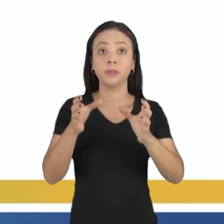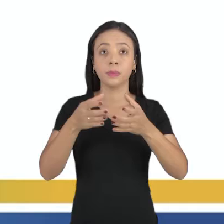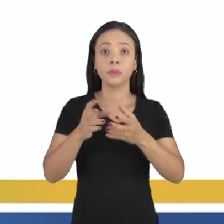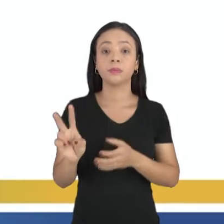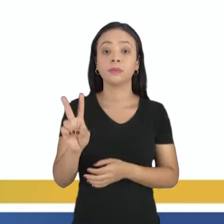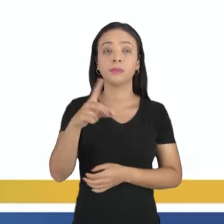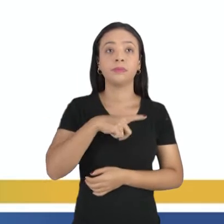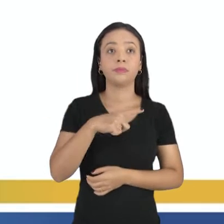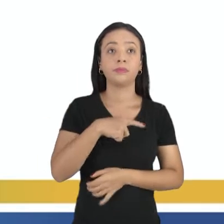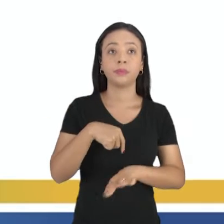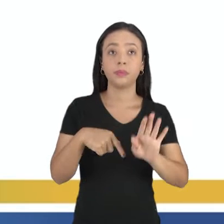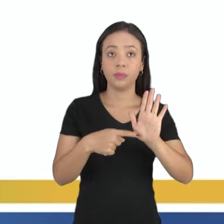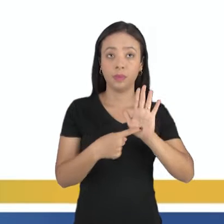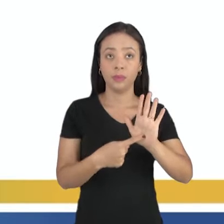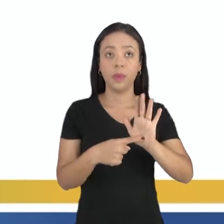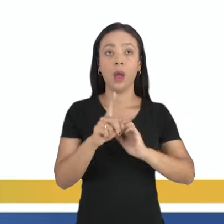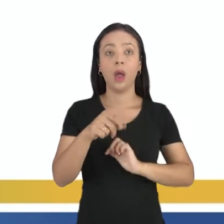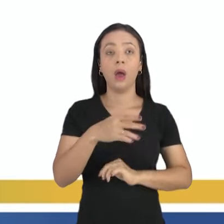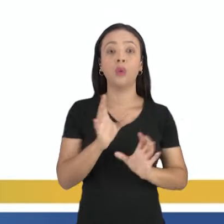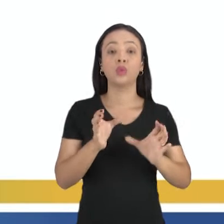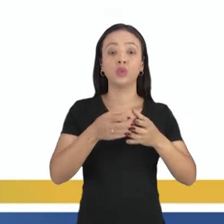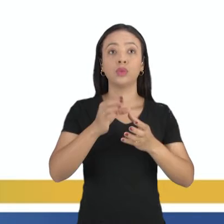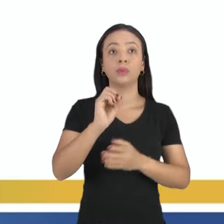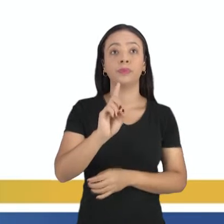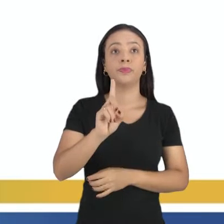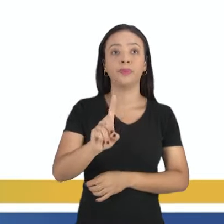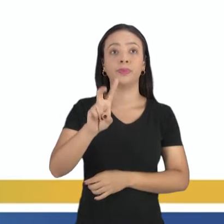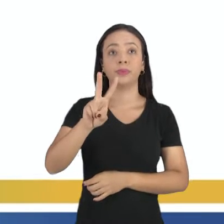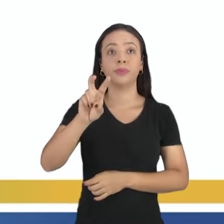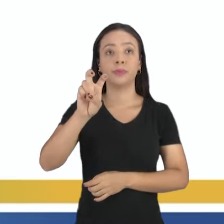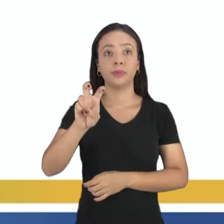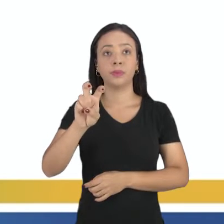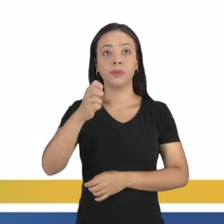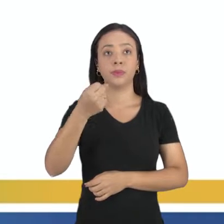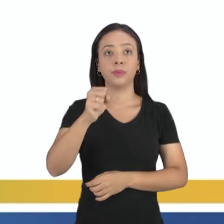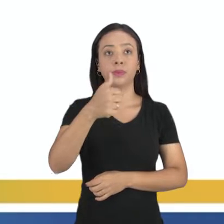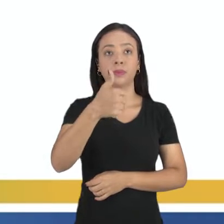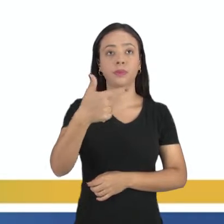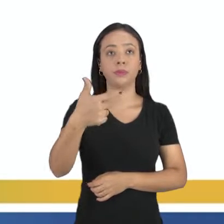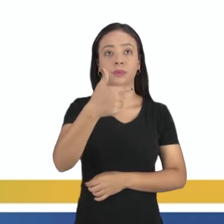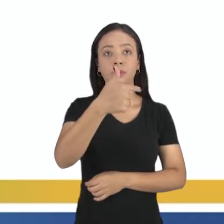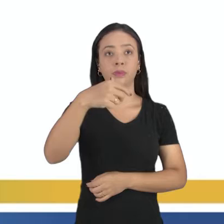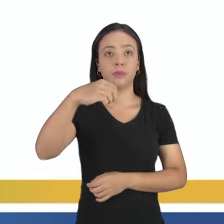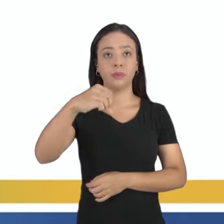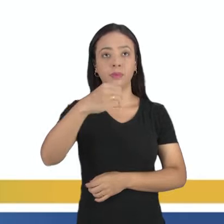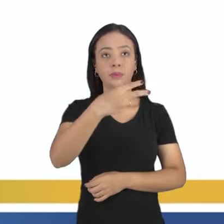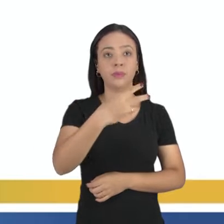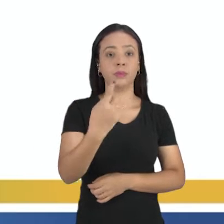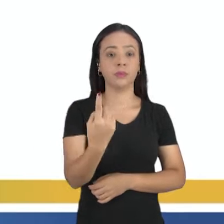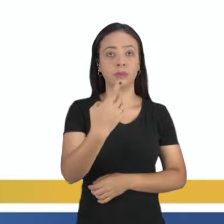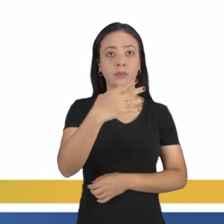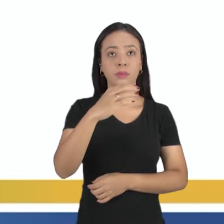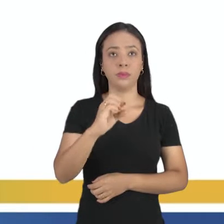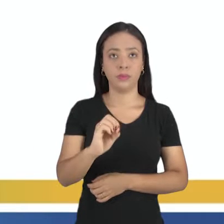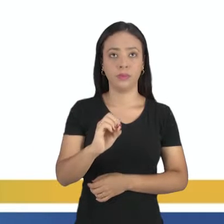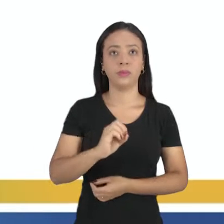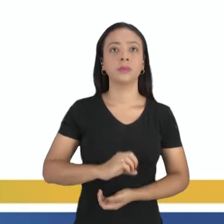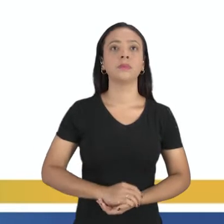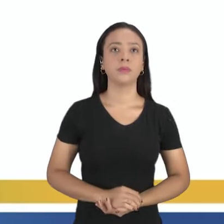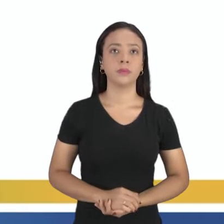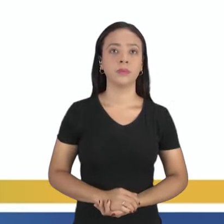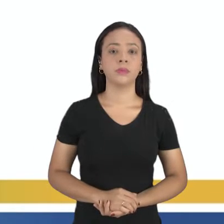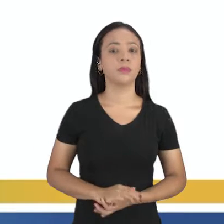da nossa amostra, é o conjunto 0, 1, 2, 5, 8, 12, 29, 31